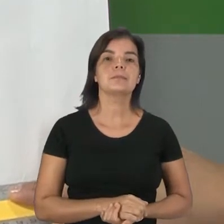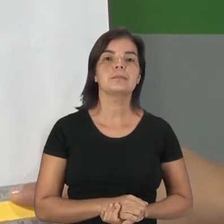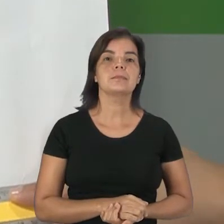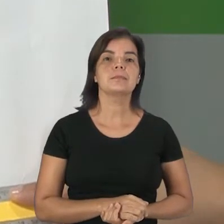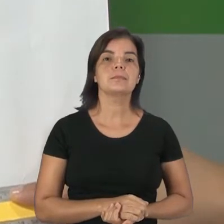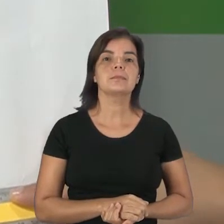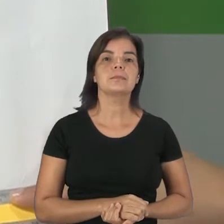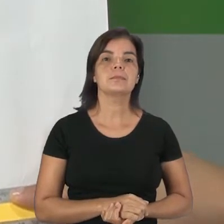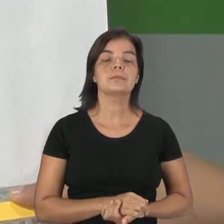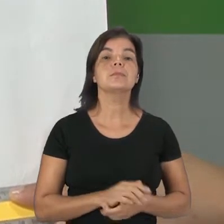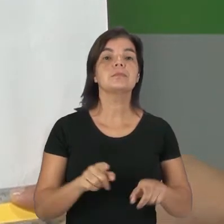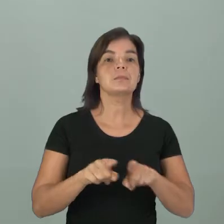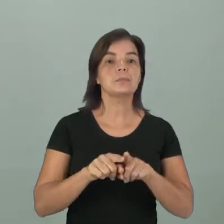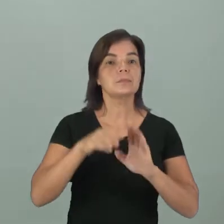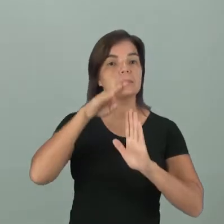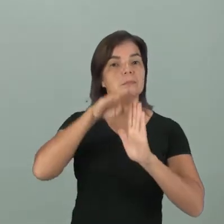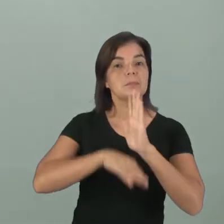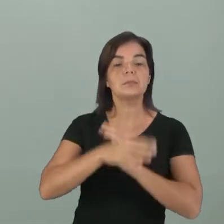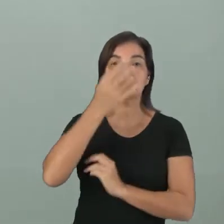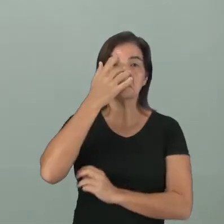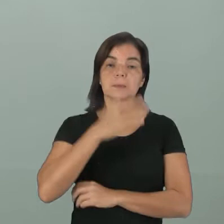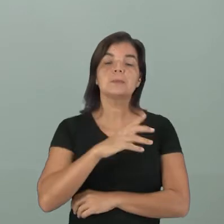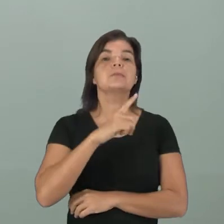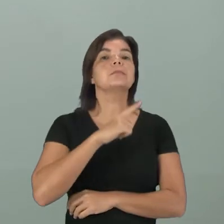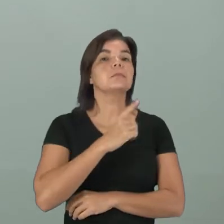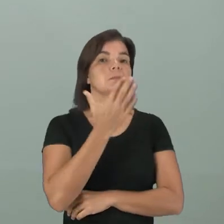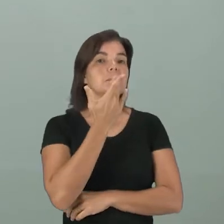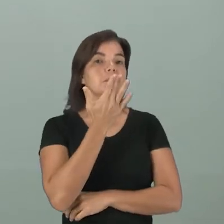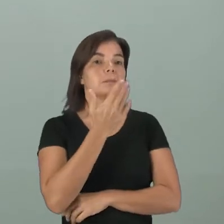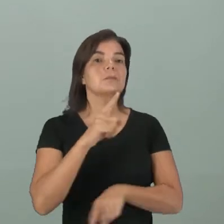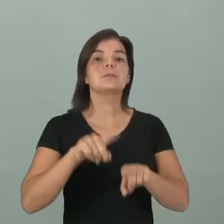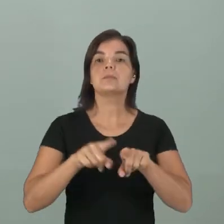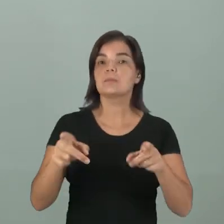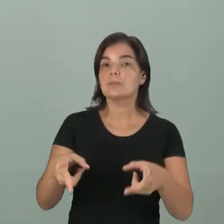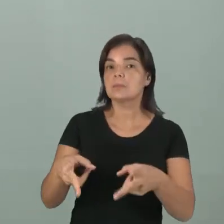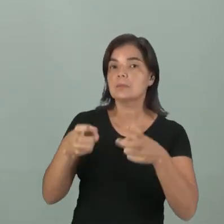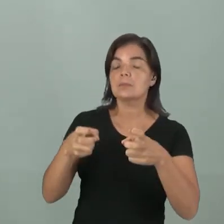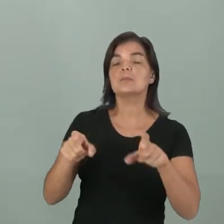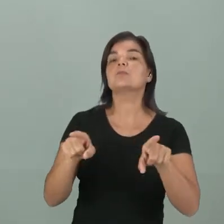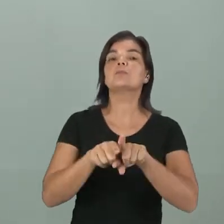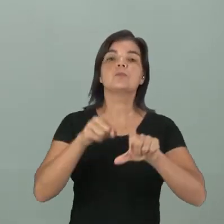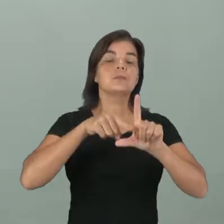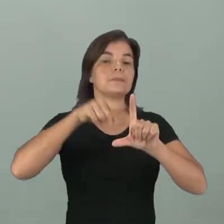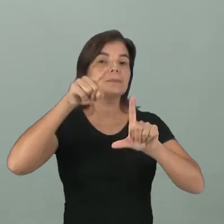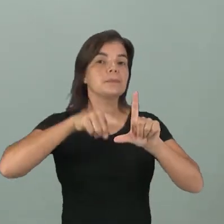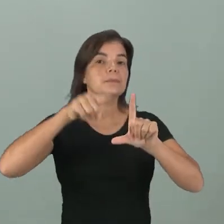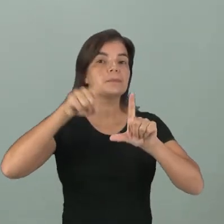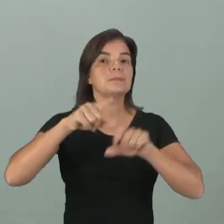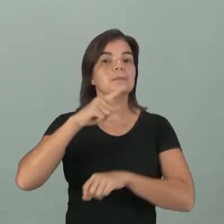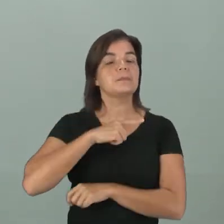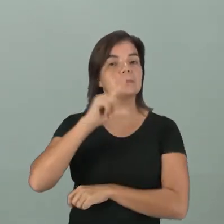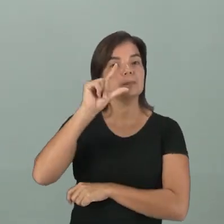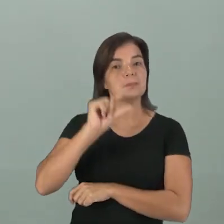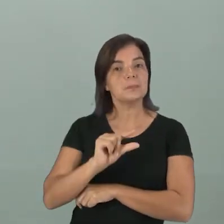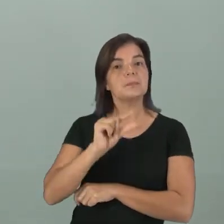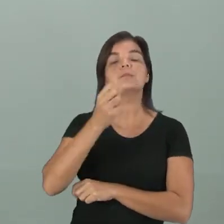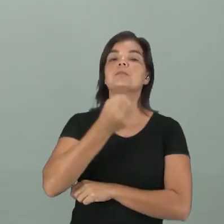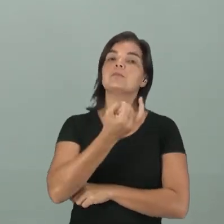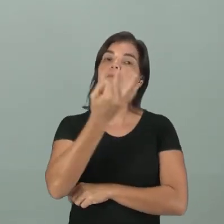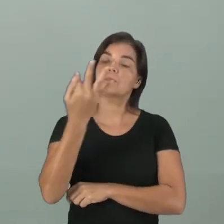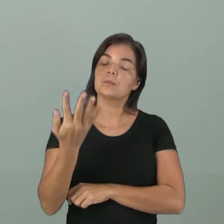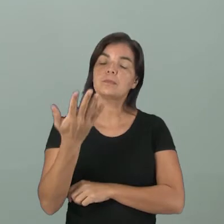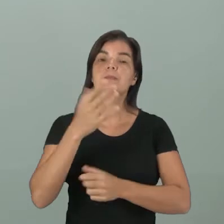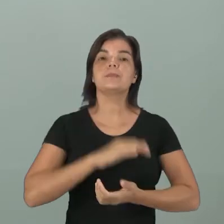lá? A torcida que tem menos crianças será aquela cor que nós vamos perceber no nosso gráfico que tem a menor quantidade